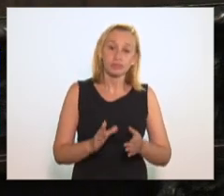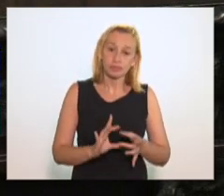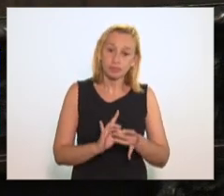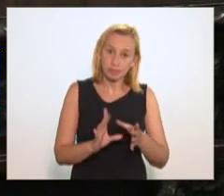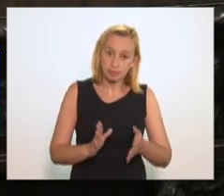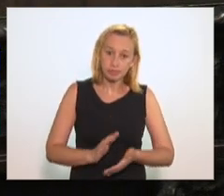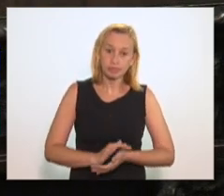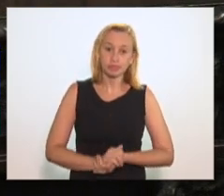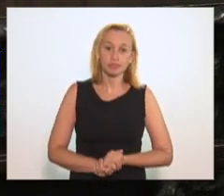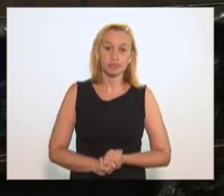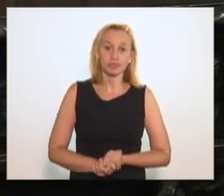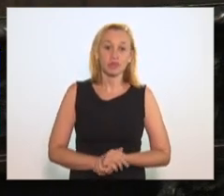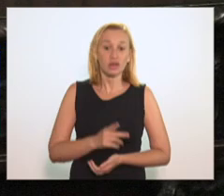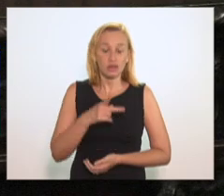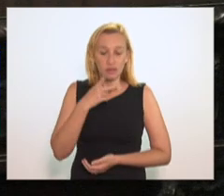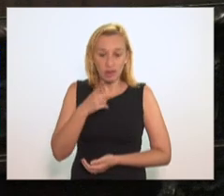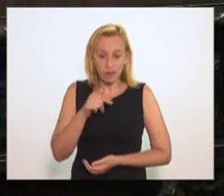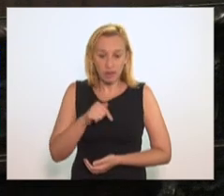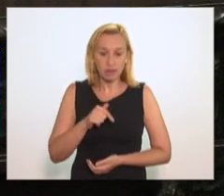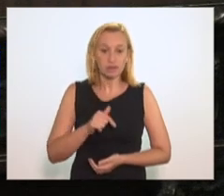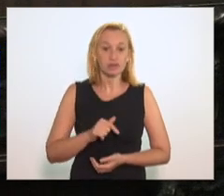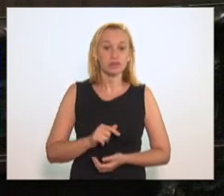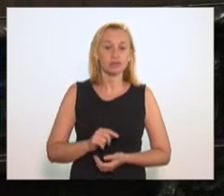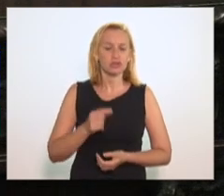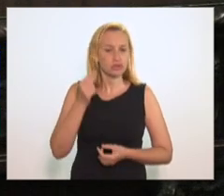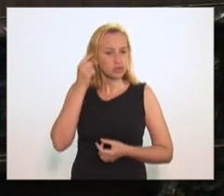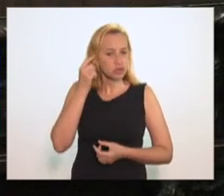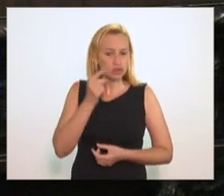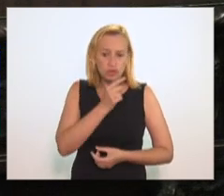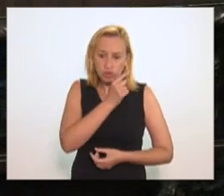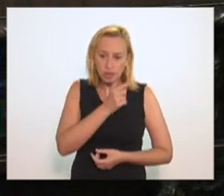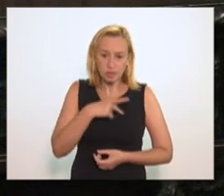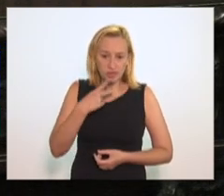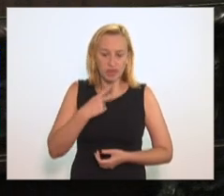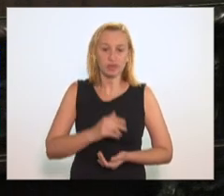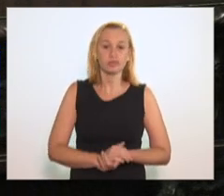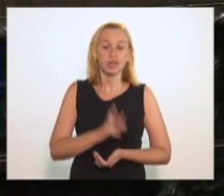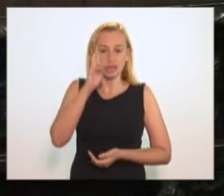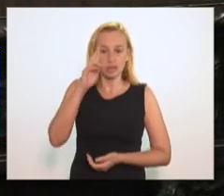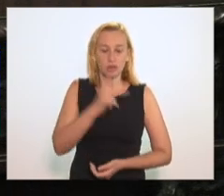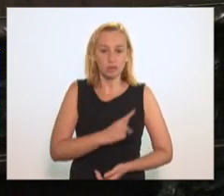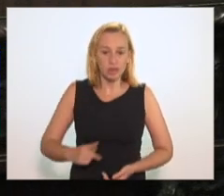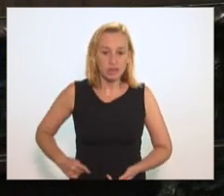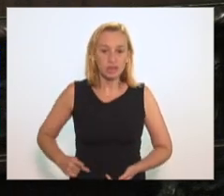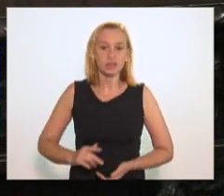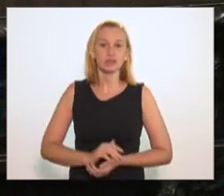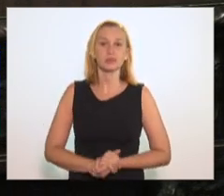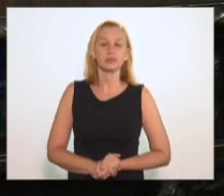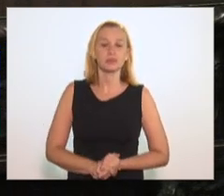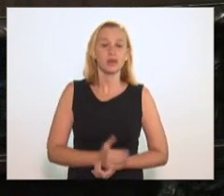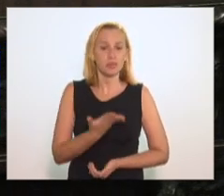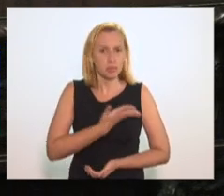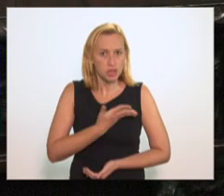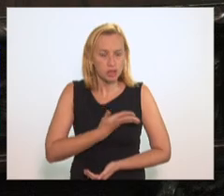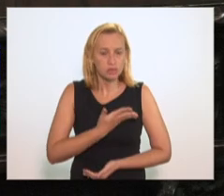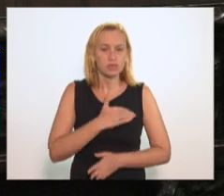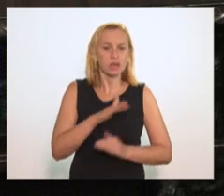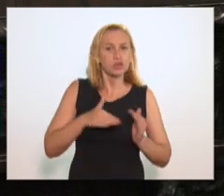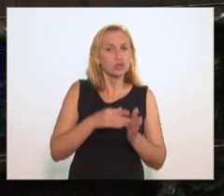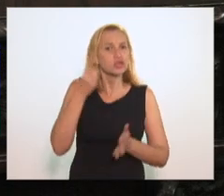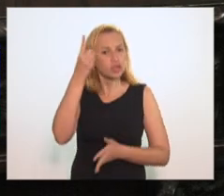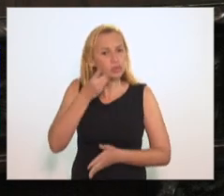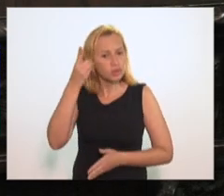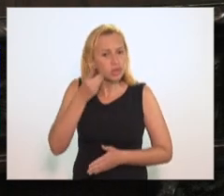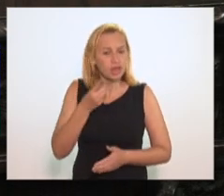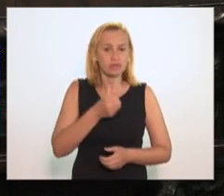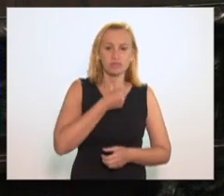apenas aqui retirar a máscara senhor presidente nobres colegas senhoras e senhores deputados